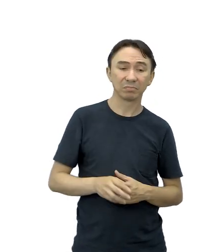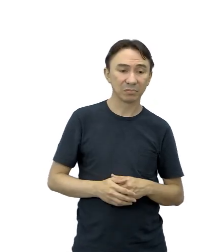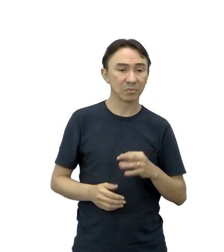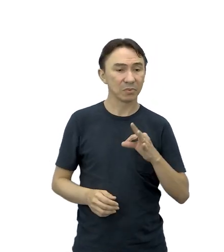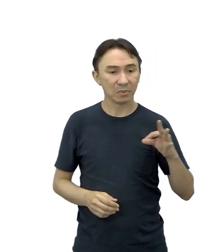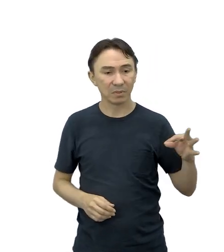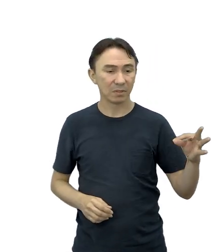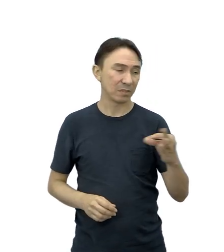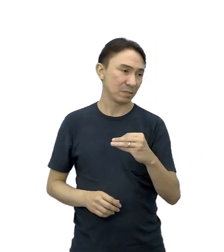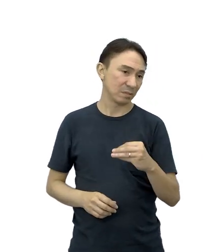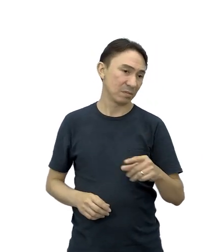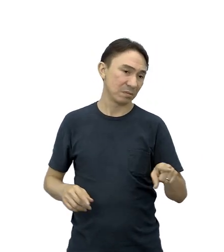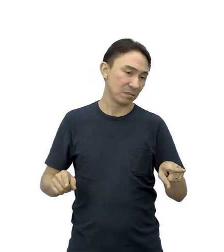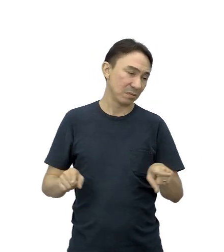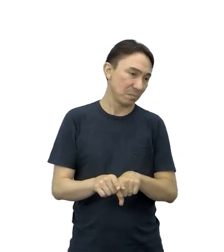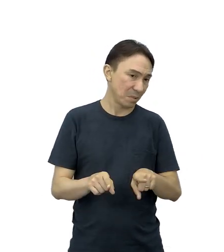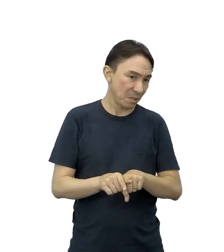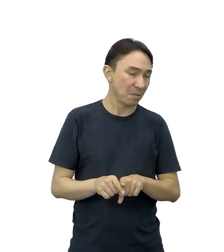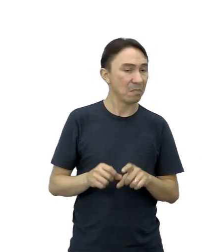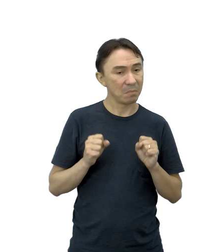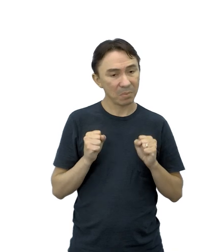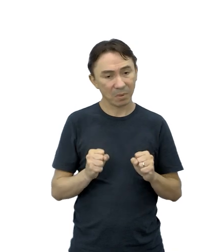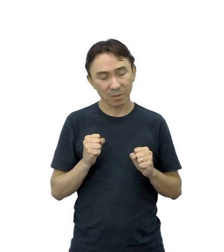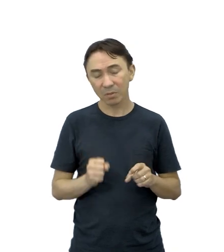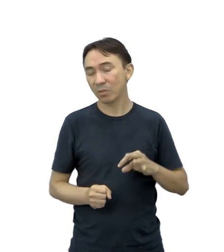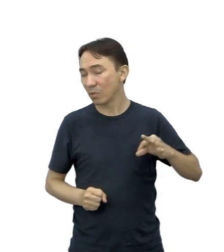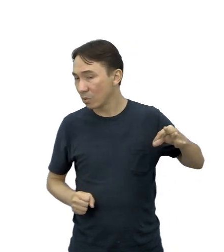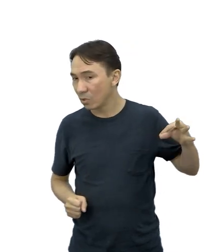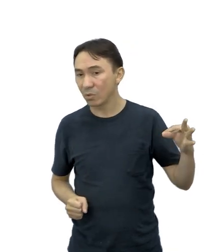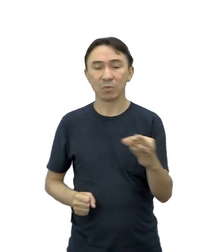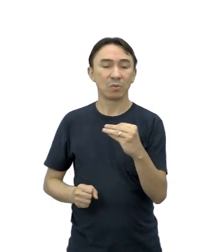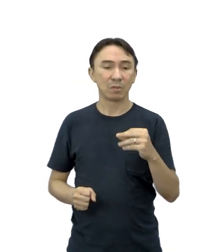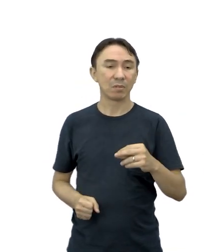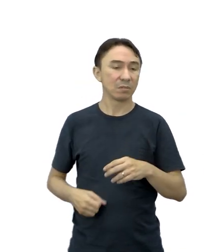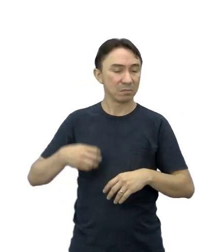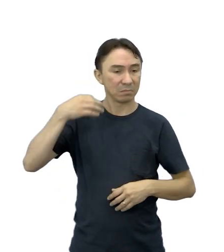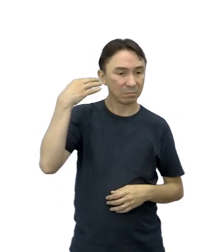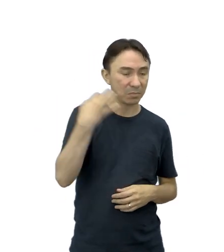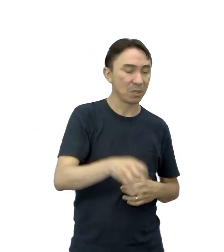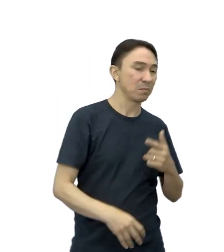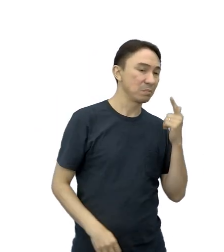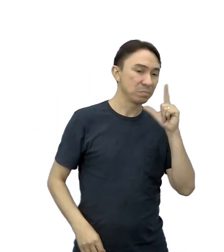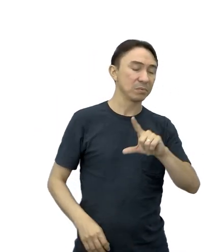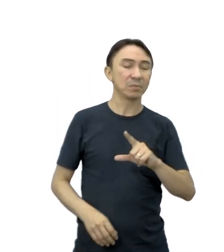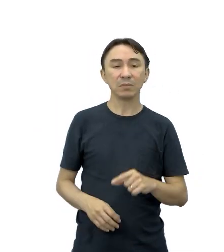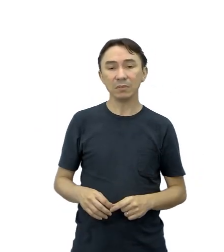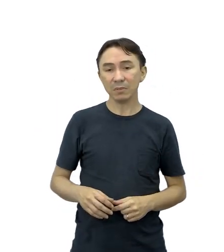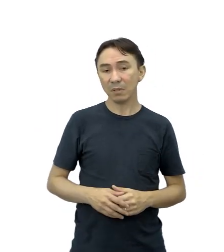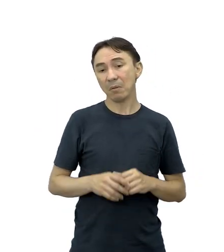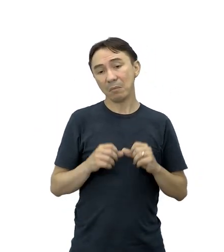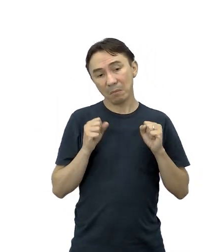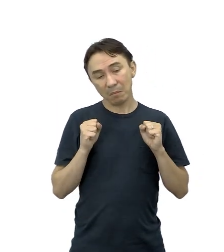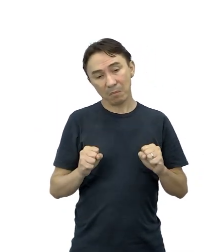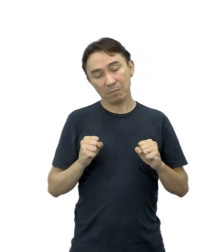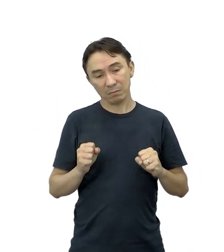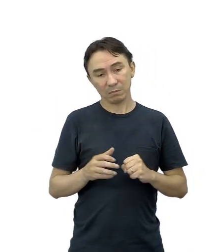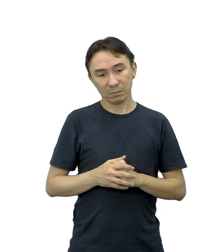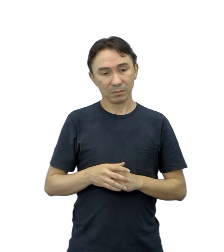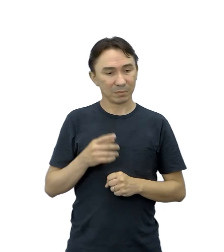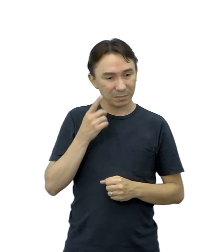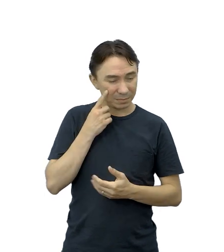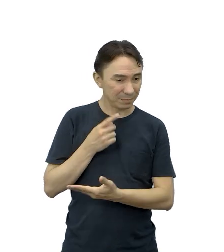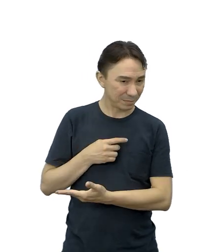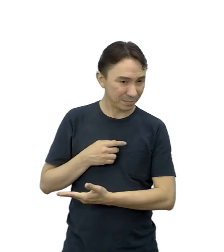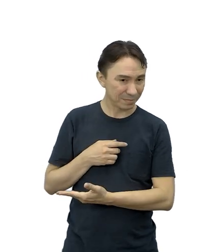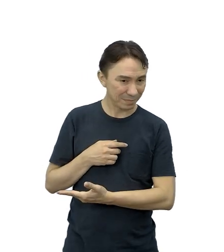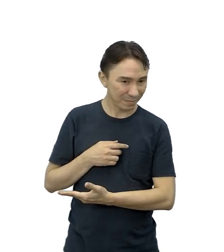não ter acertado todas, né? Então, esse é o momento que a gente tem que pensar. Então, a média foi interessante, de 26 por 26,